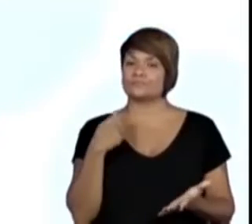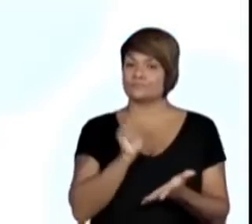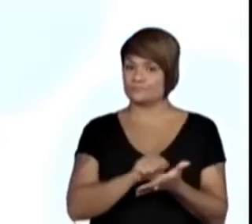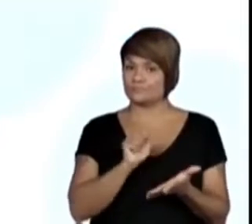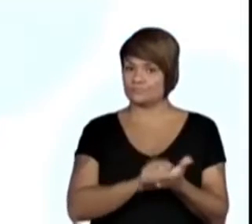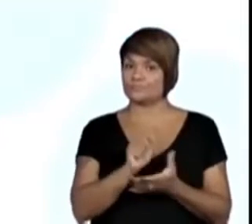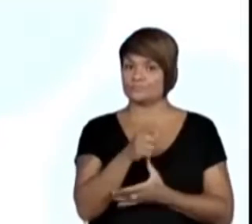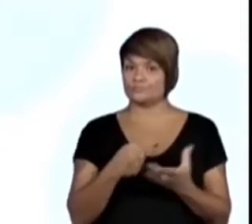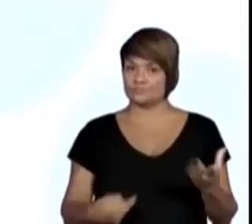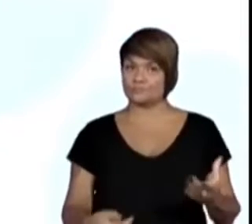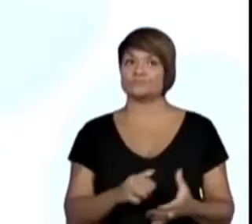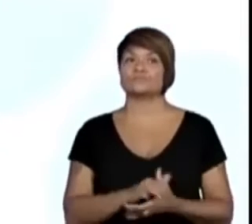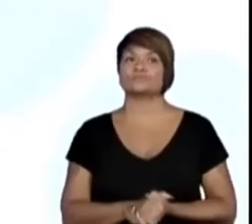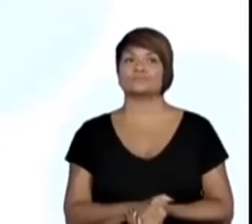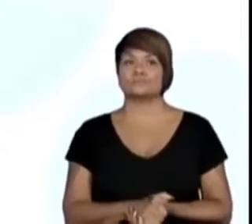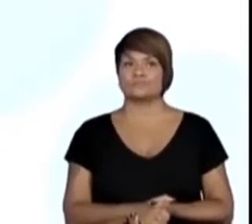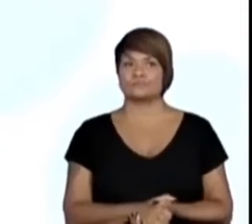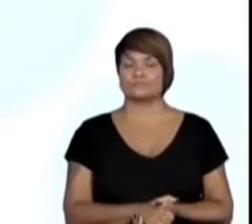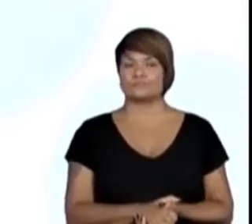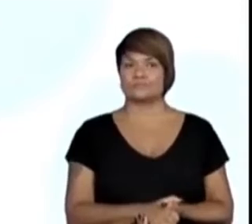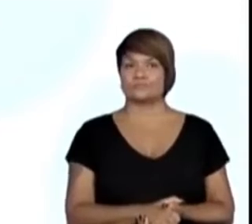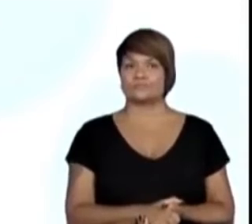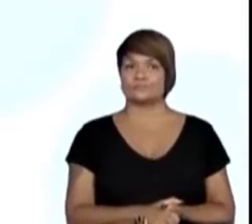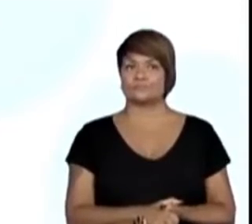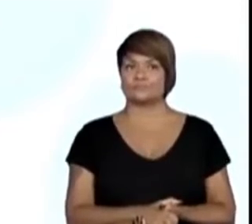caderno 9